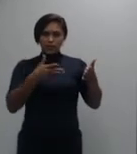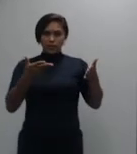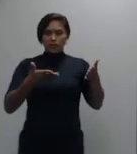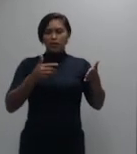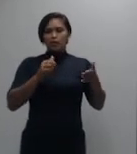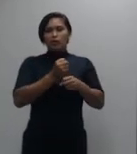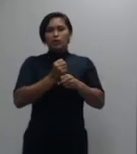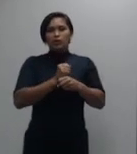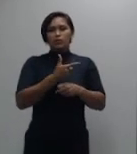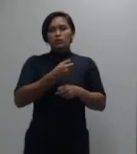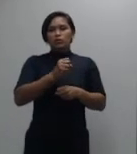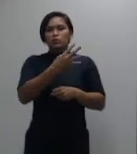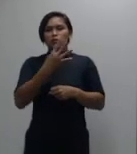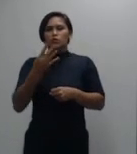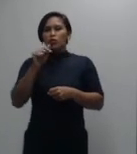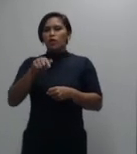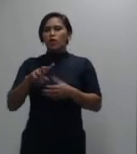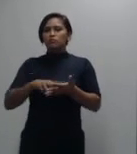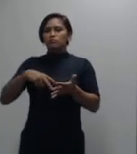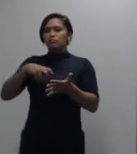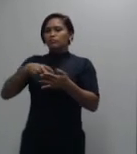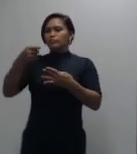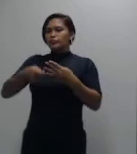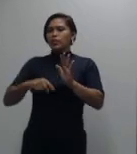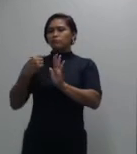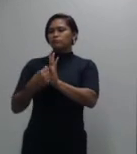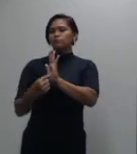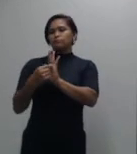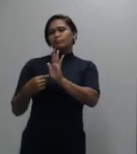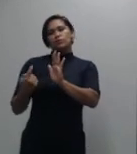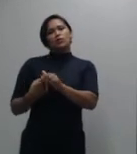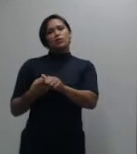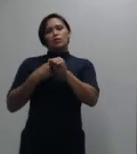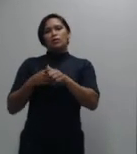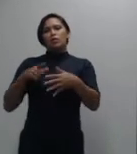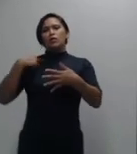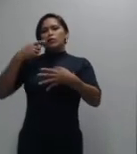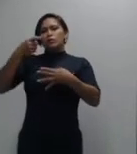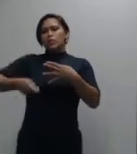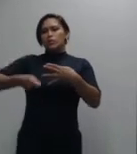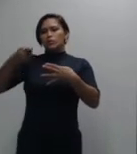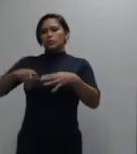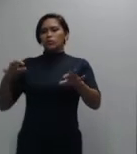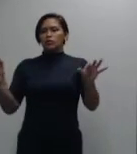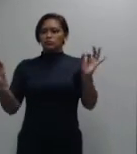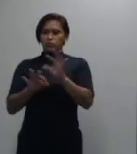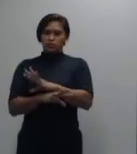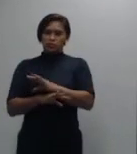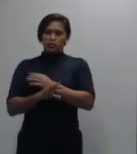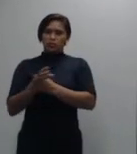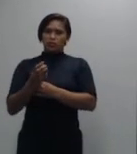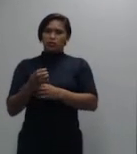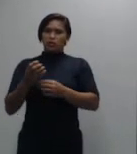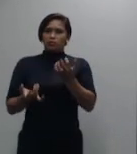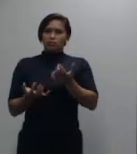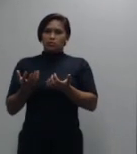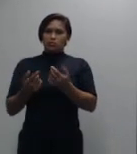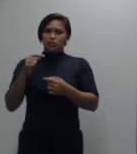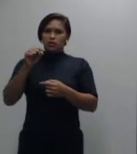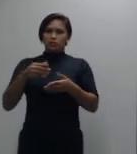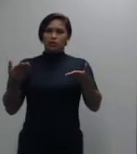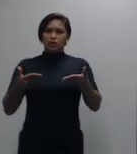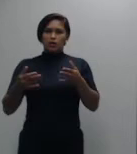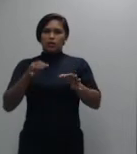2004 essa a sentença foi anulada pelo tribunal de recurso de queima o que seria que o respondente aqui é o nosso